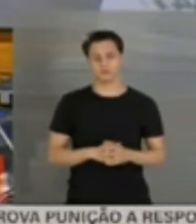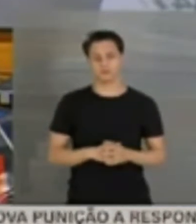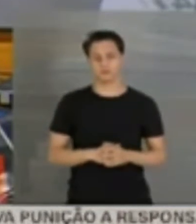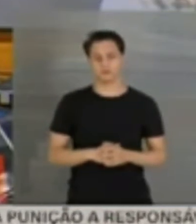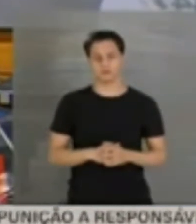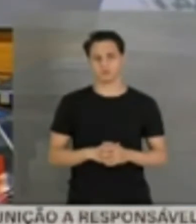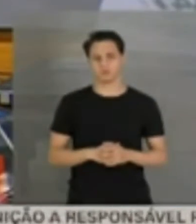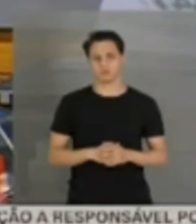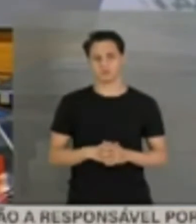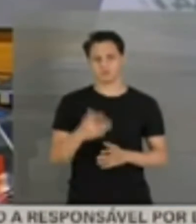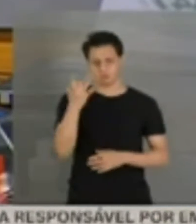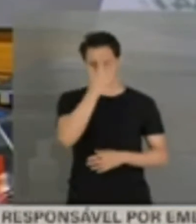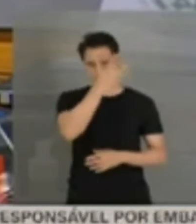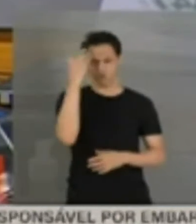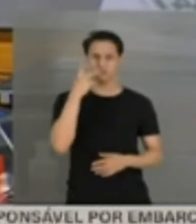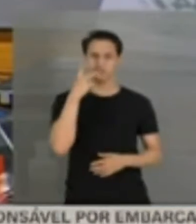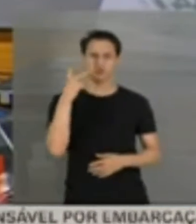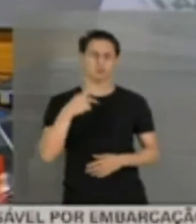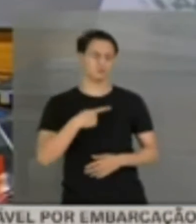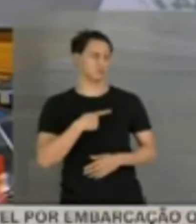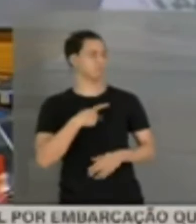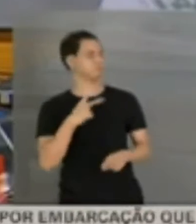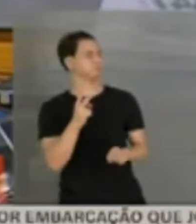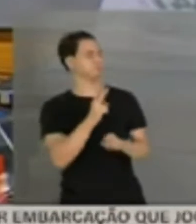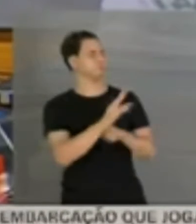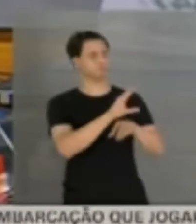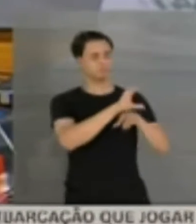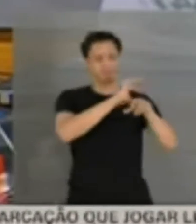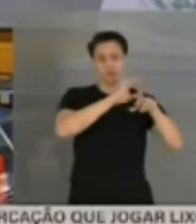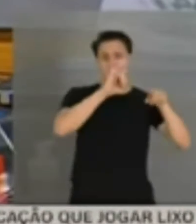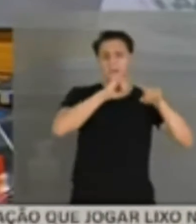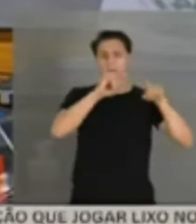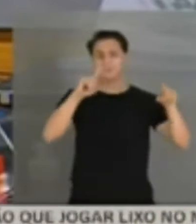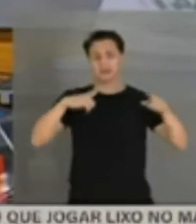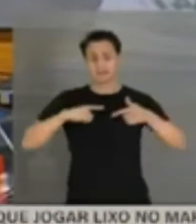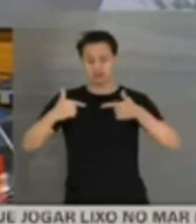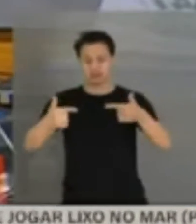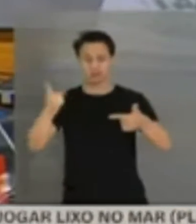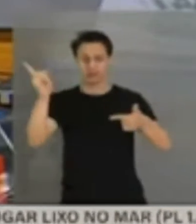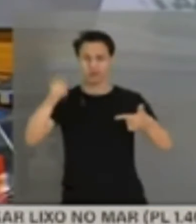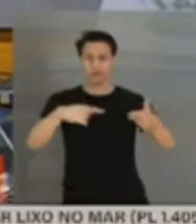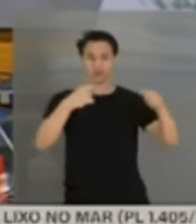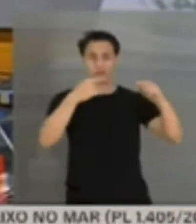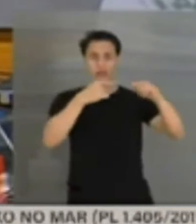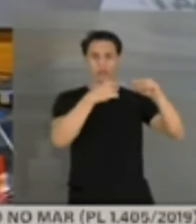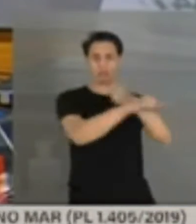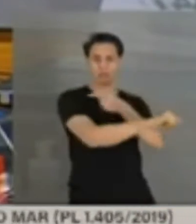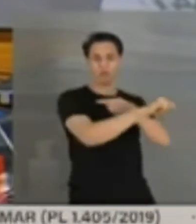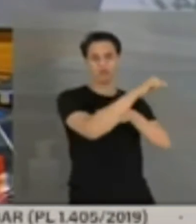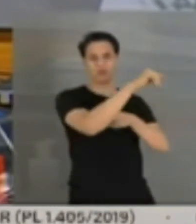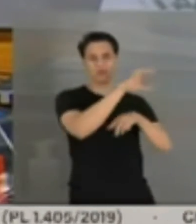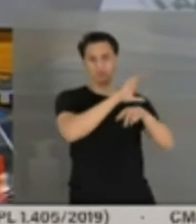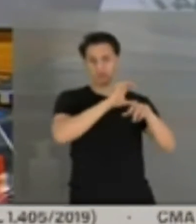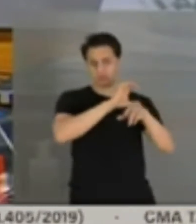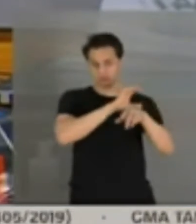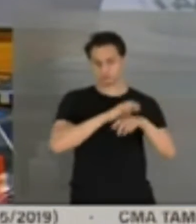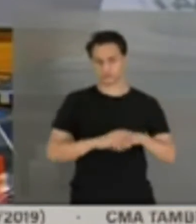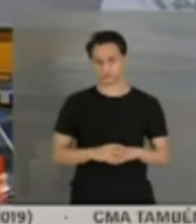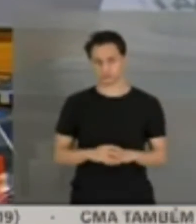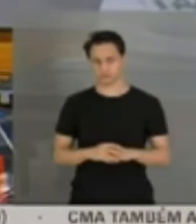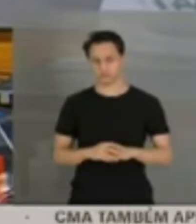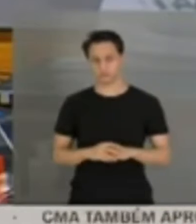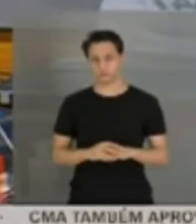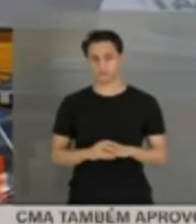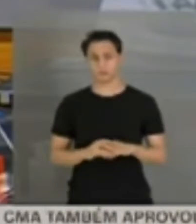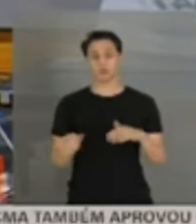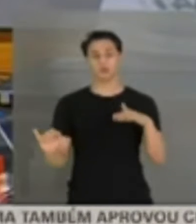Tem gente que diz defender a Constituição, mas nega a Constituição Federal. As instituições existem